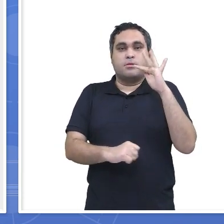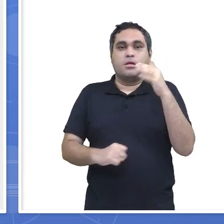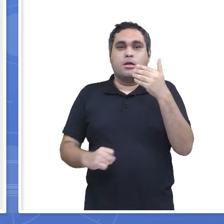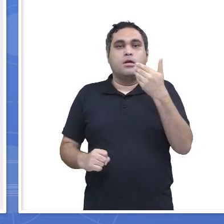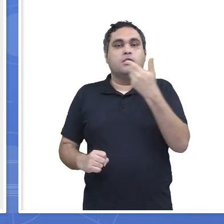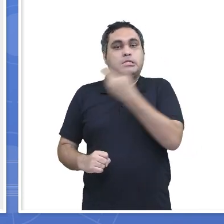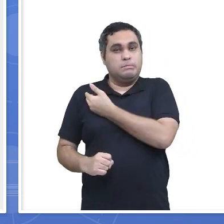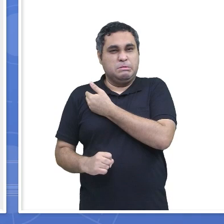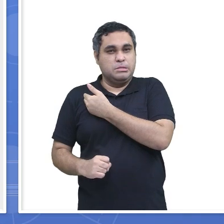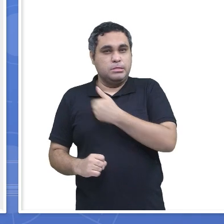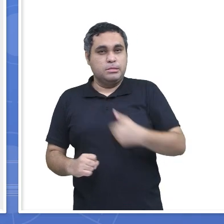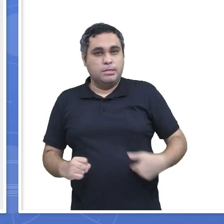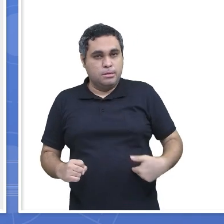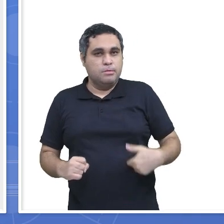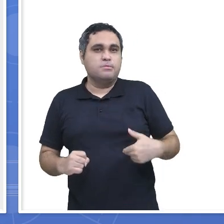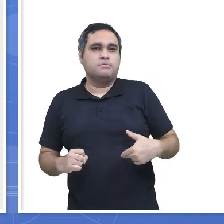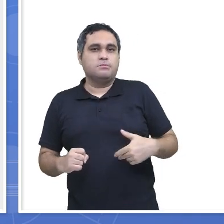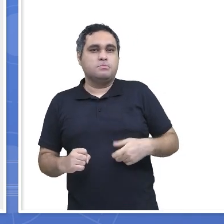na educação.